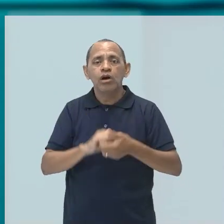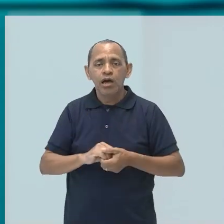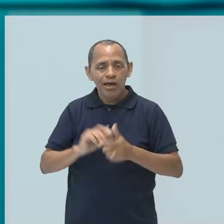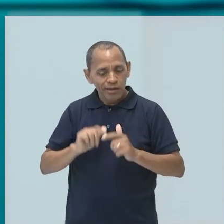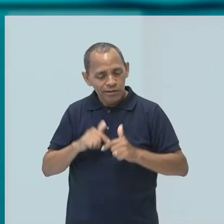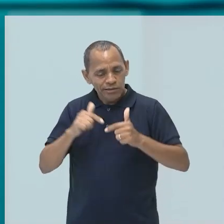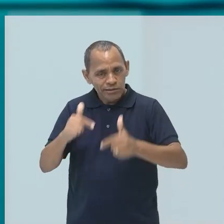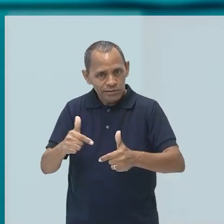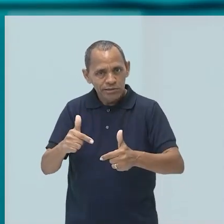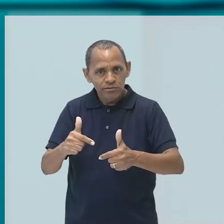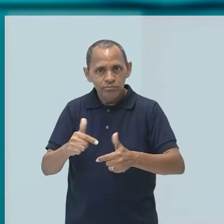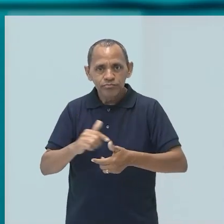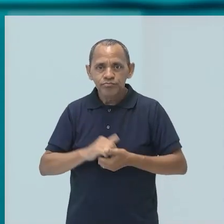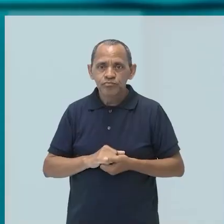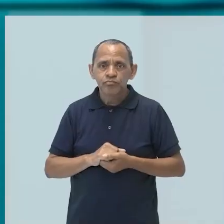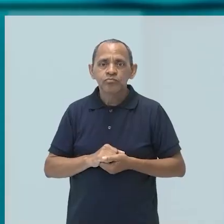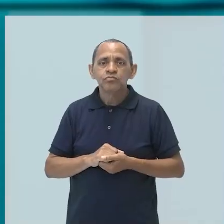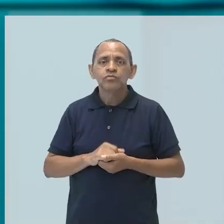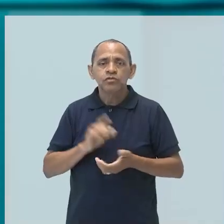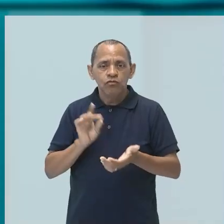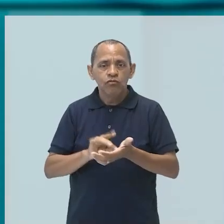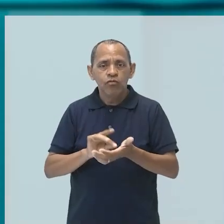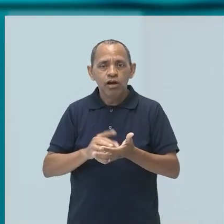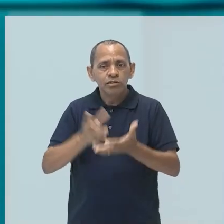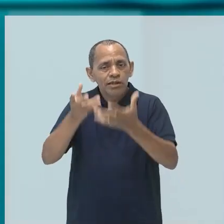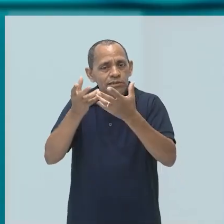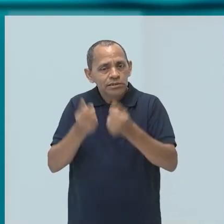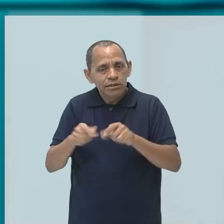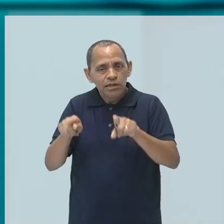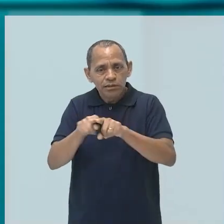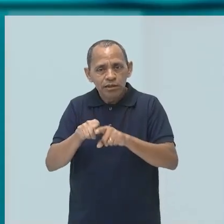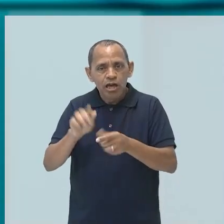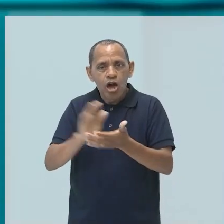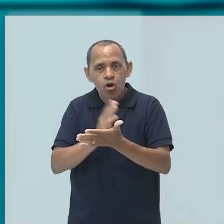determinada forma e, claro, aceitar determinada ideia.